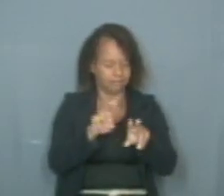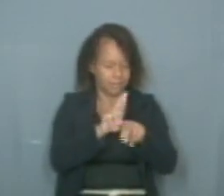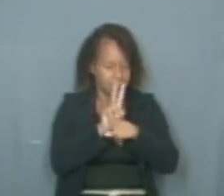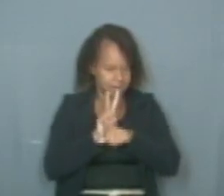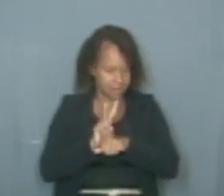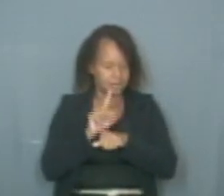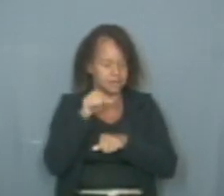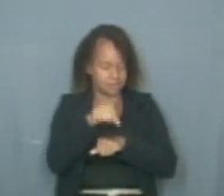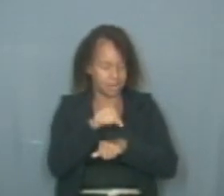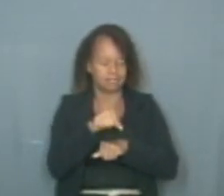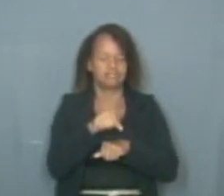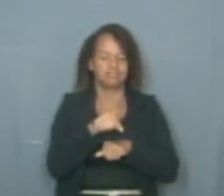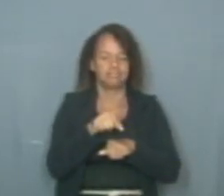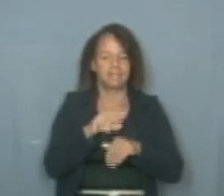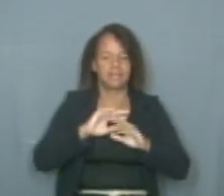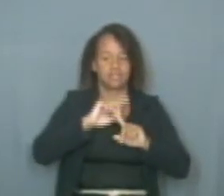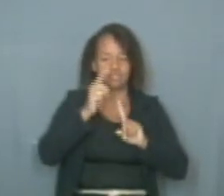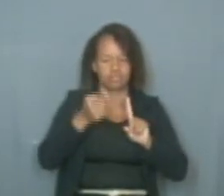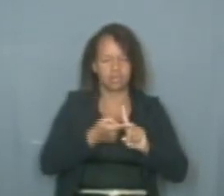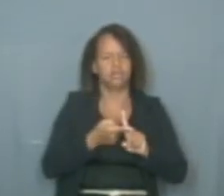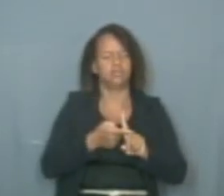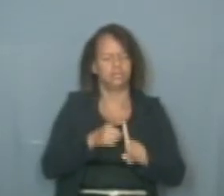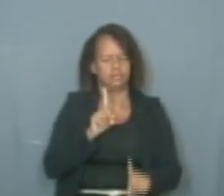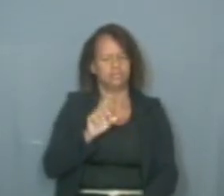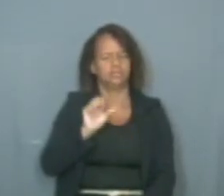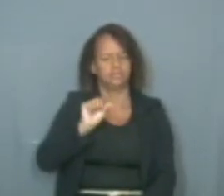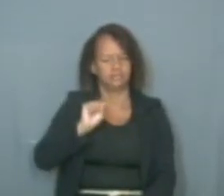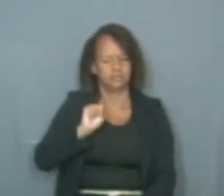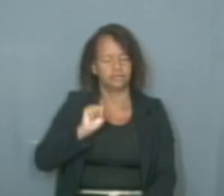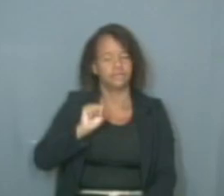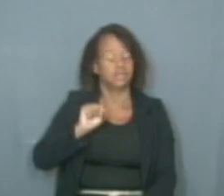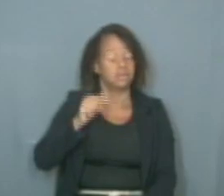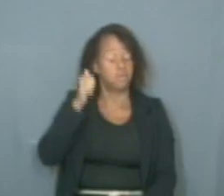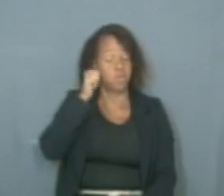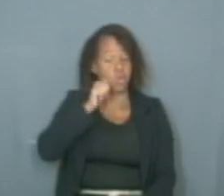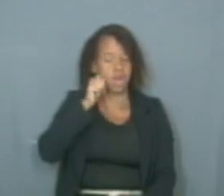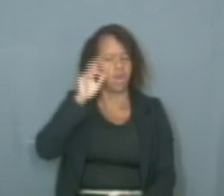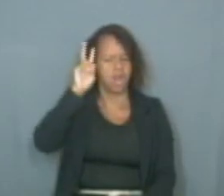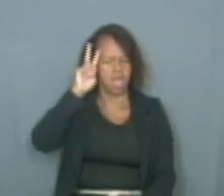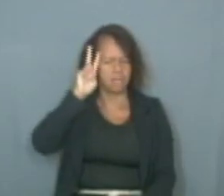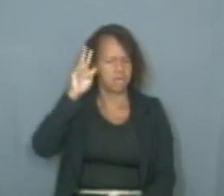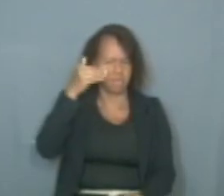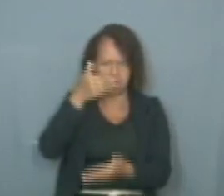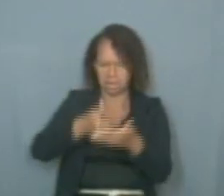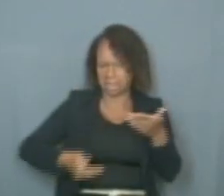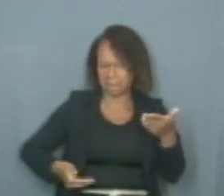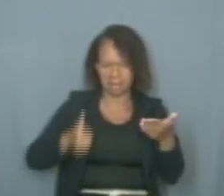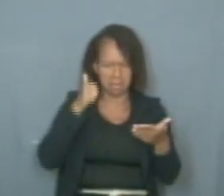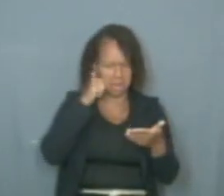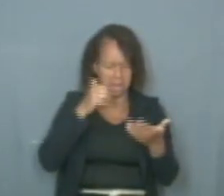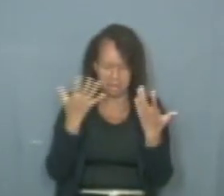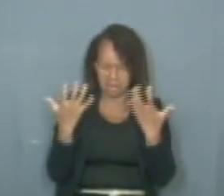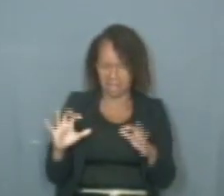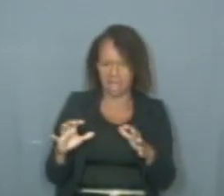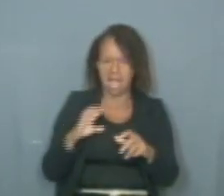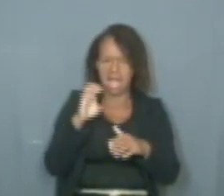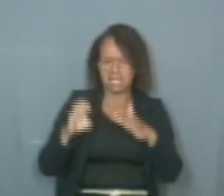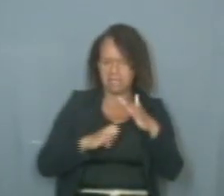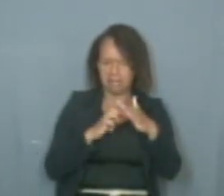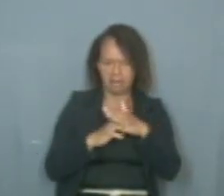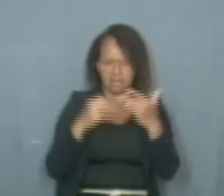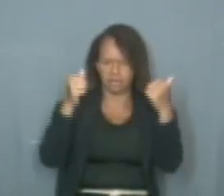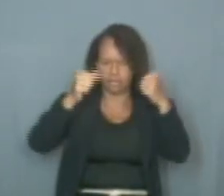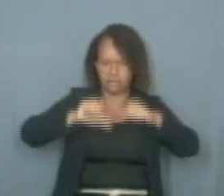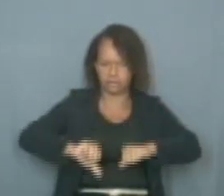88. Eu lembro da briga da época, as mulheres não serão mais contratadas, as empresas vão falir.